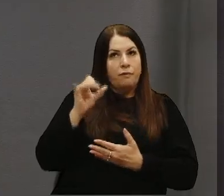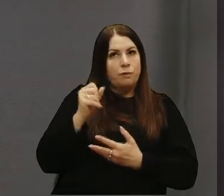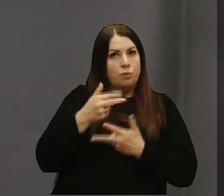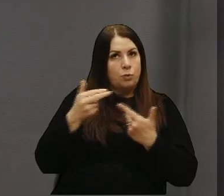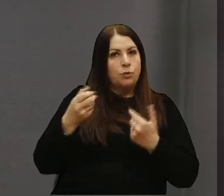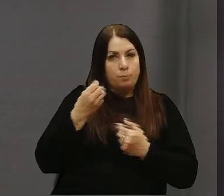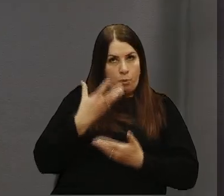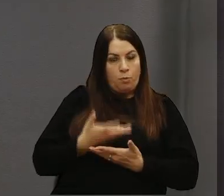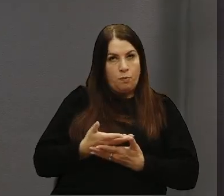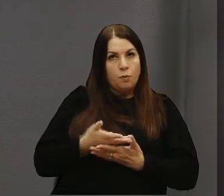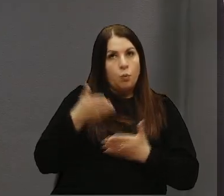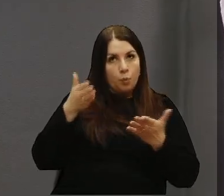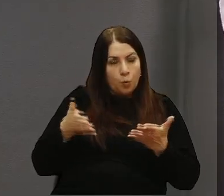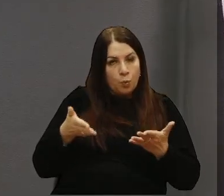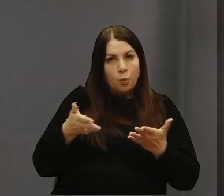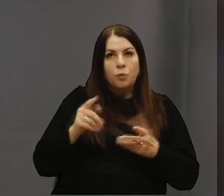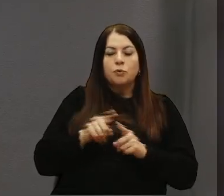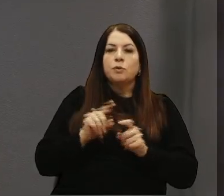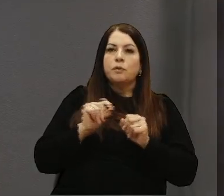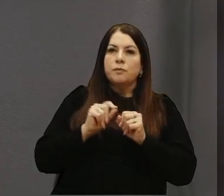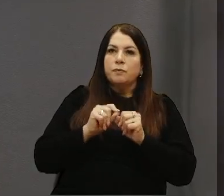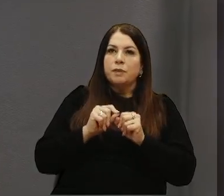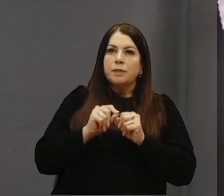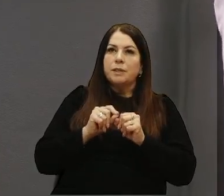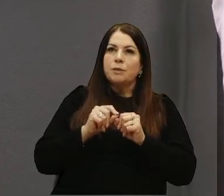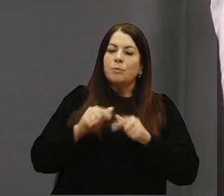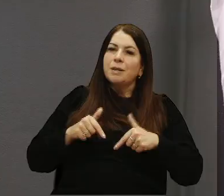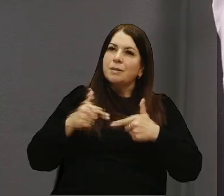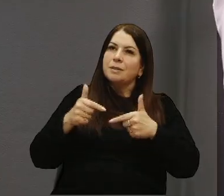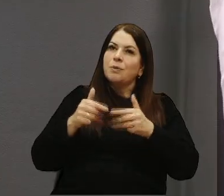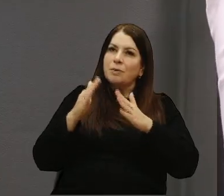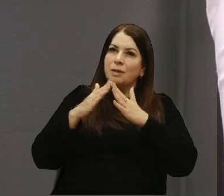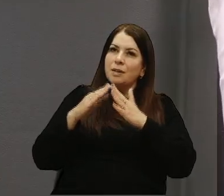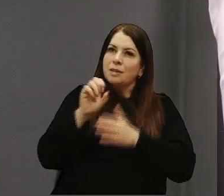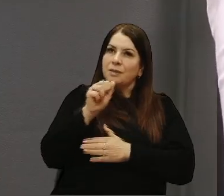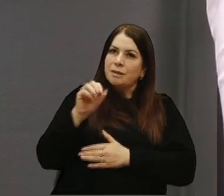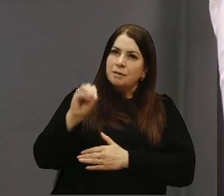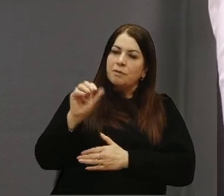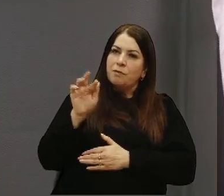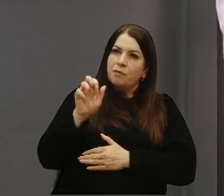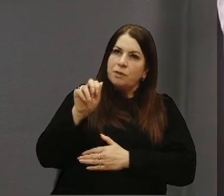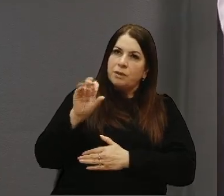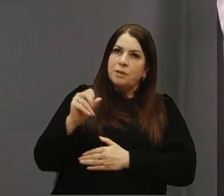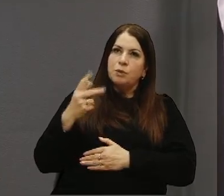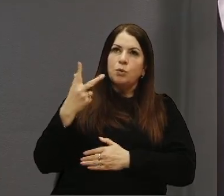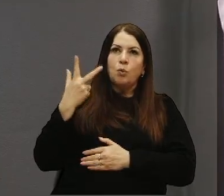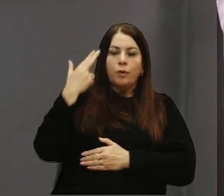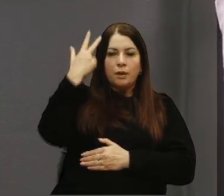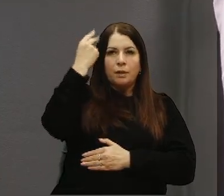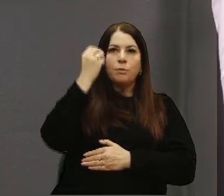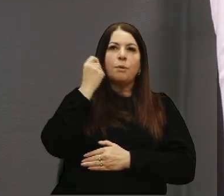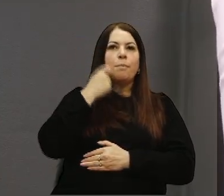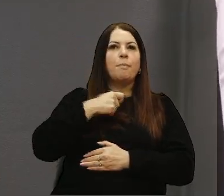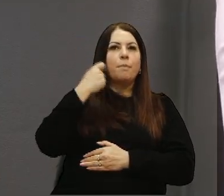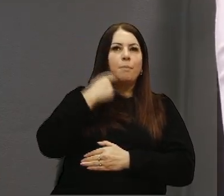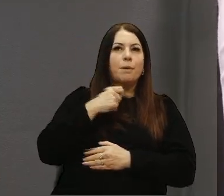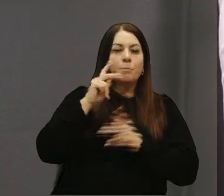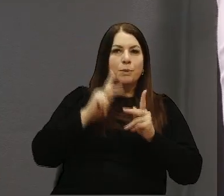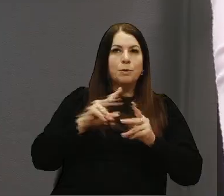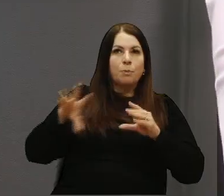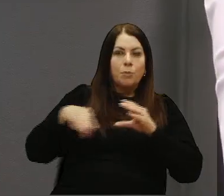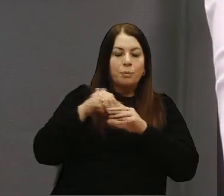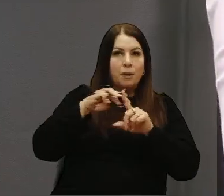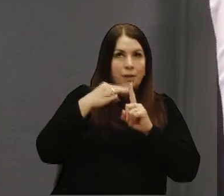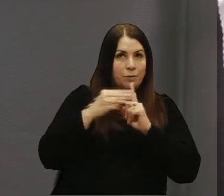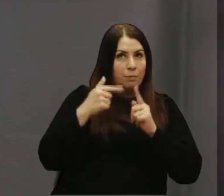coisa boa. Hoje, eles estão fazendo ali uma ação na Casa São Francisco, né, cortando cabelo, barba das pessoas para inserir ele no mercado